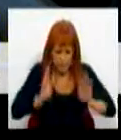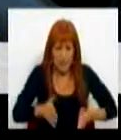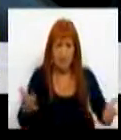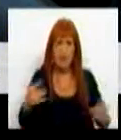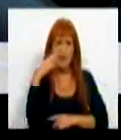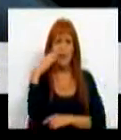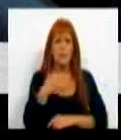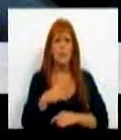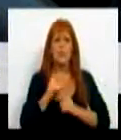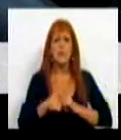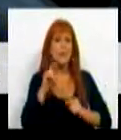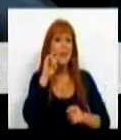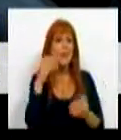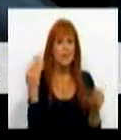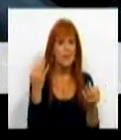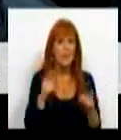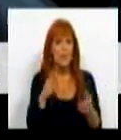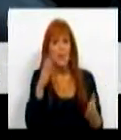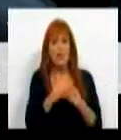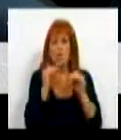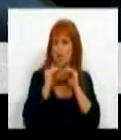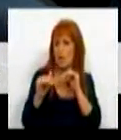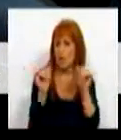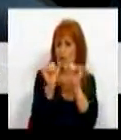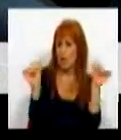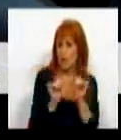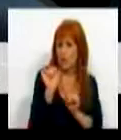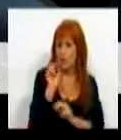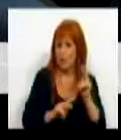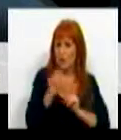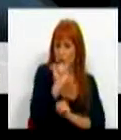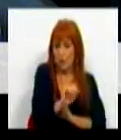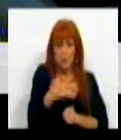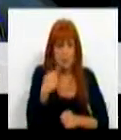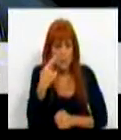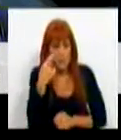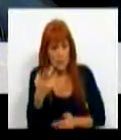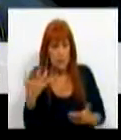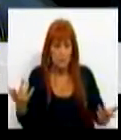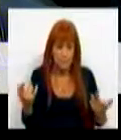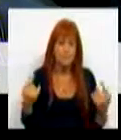é, naturalmente, garantir não só a estabilidade do sistema financeiro, que eu vejo que